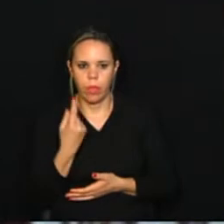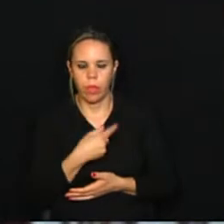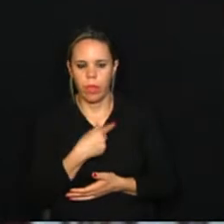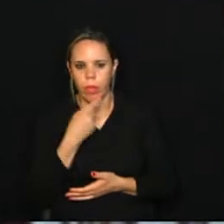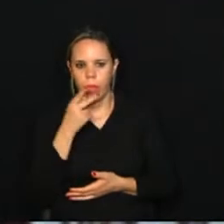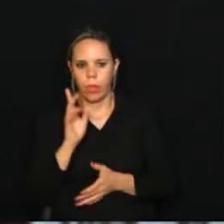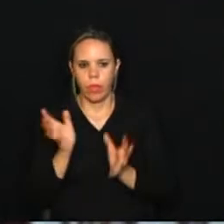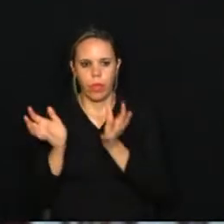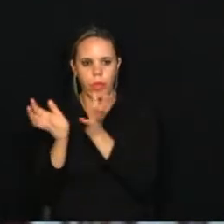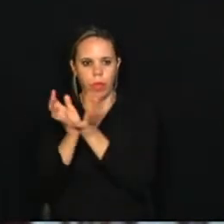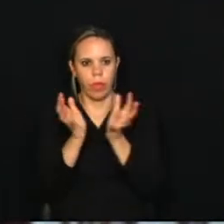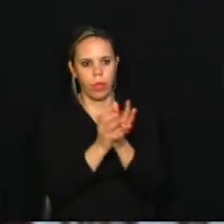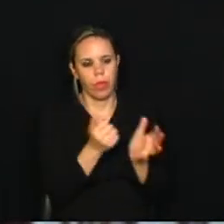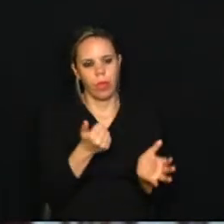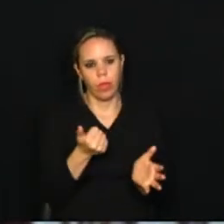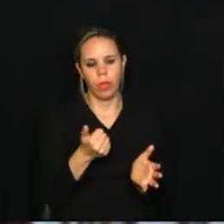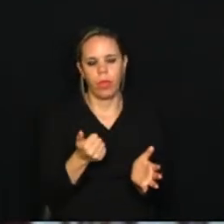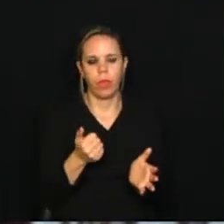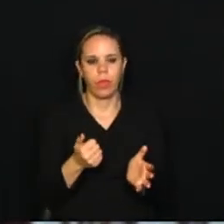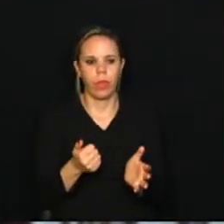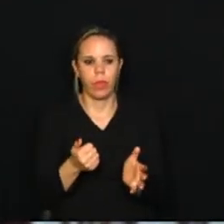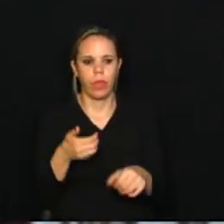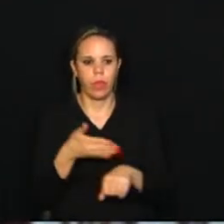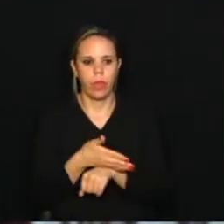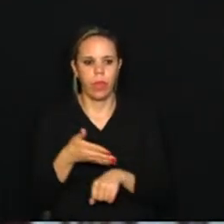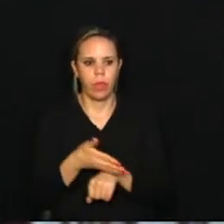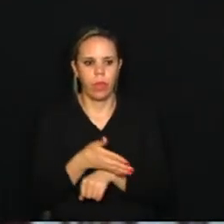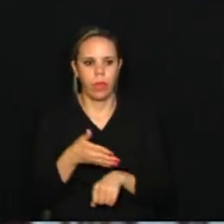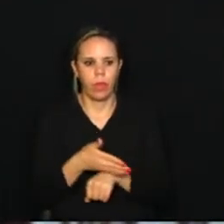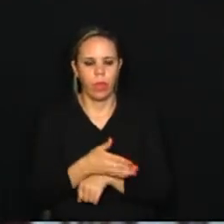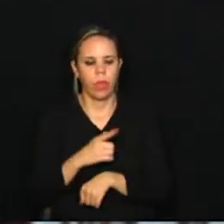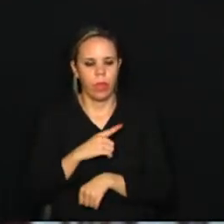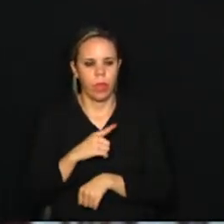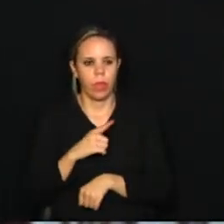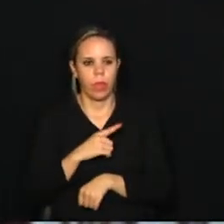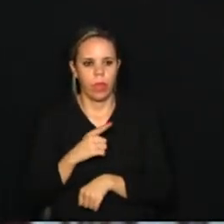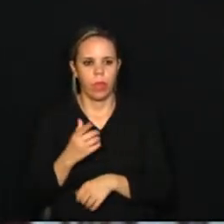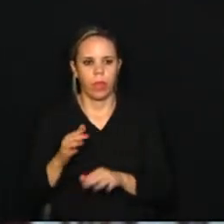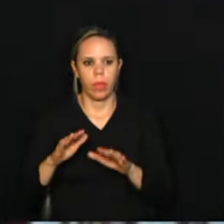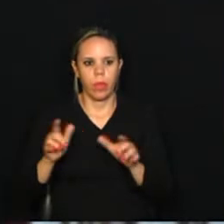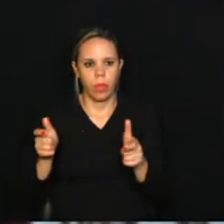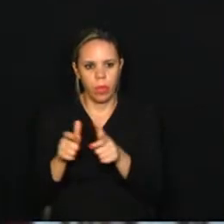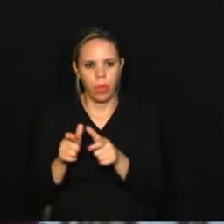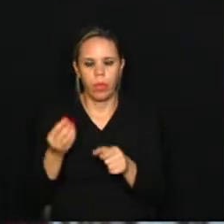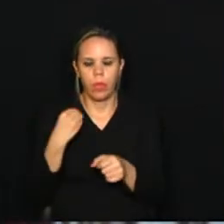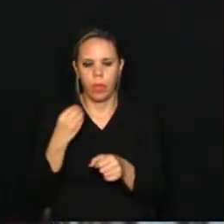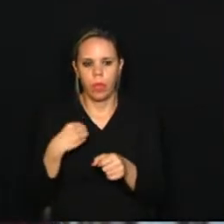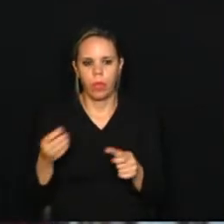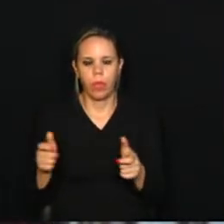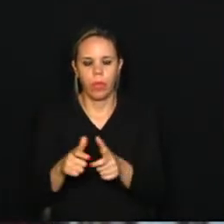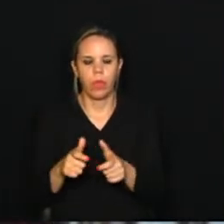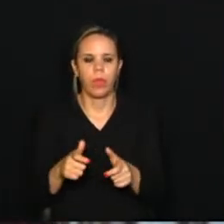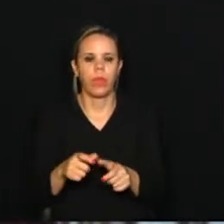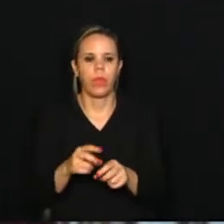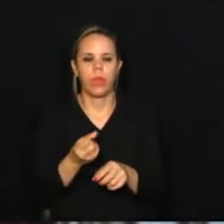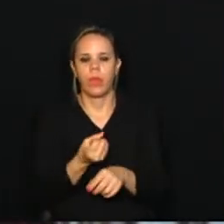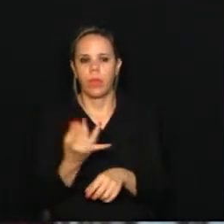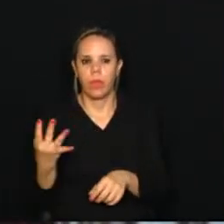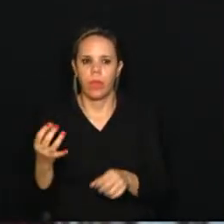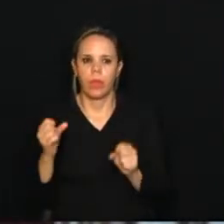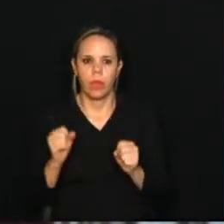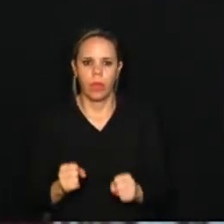de agrupamento 1, a frequência tem sido muito baixa. Embora 1/3